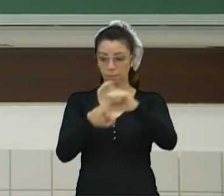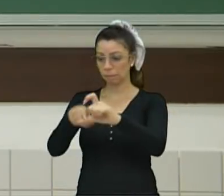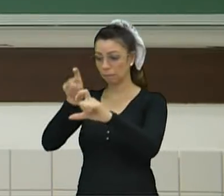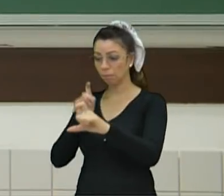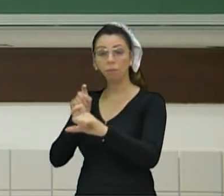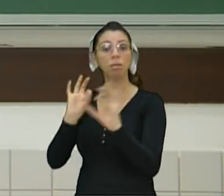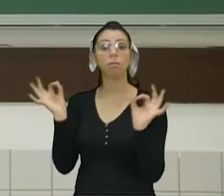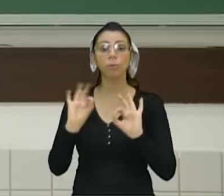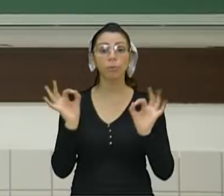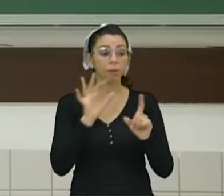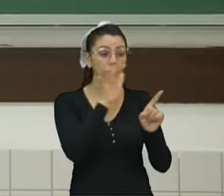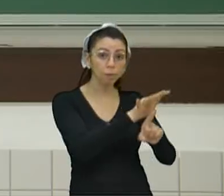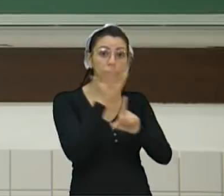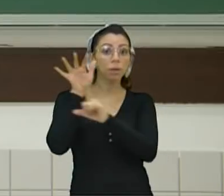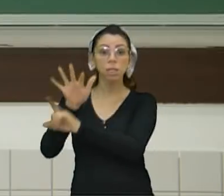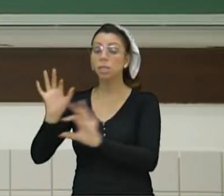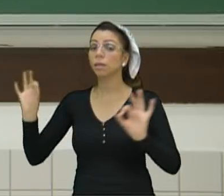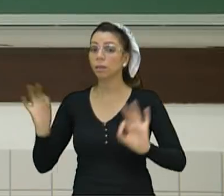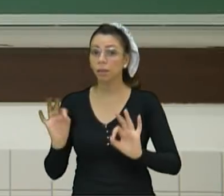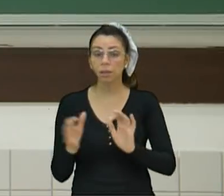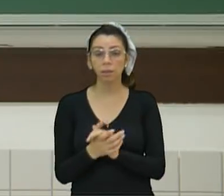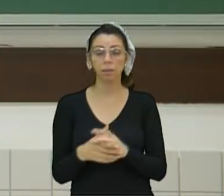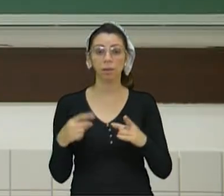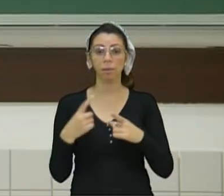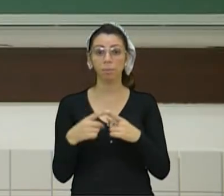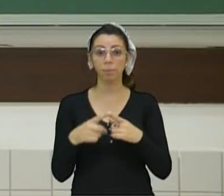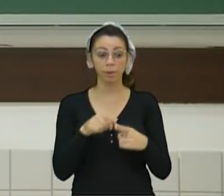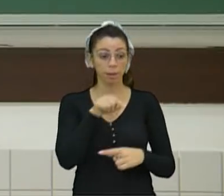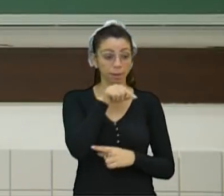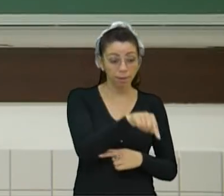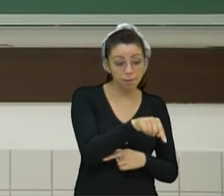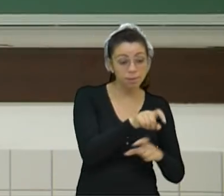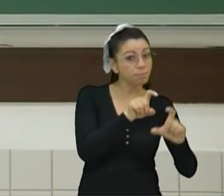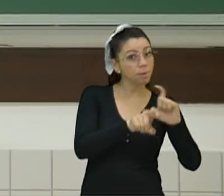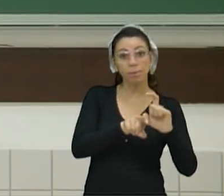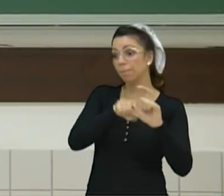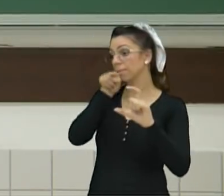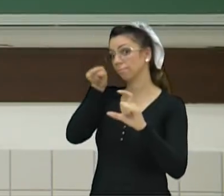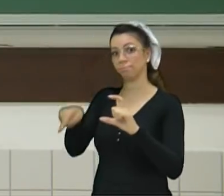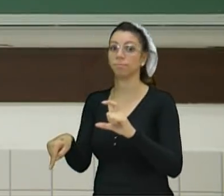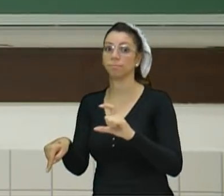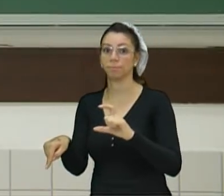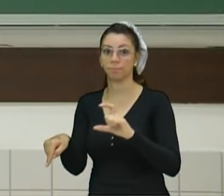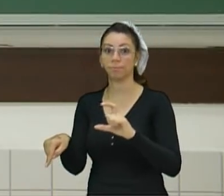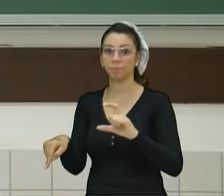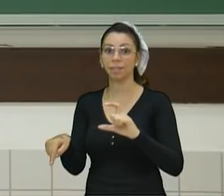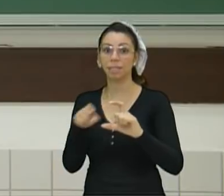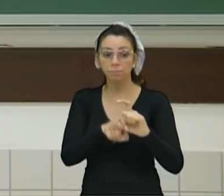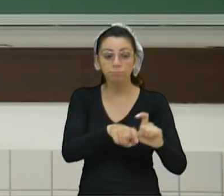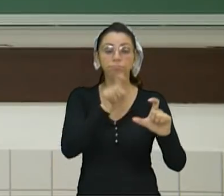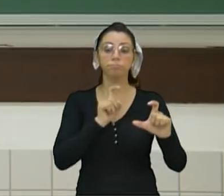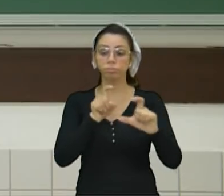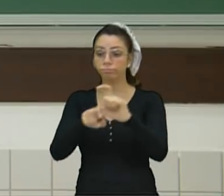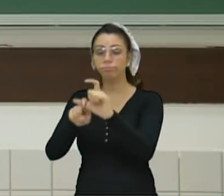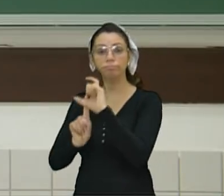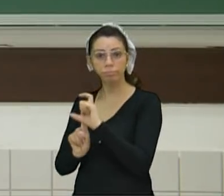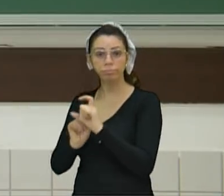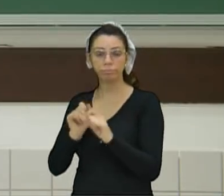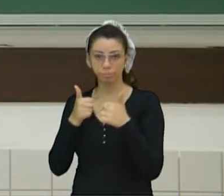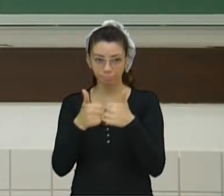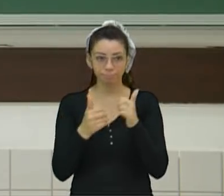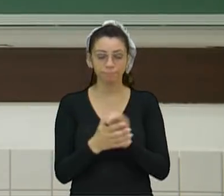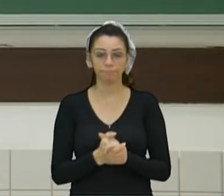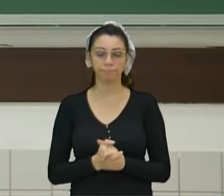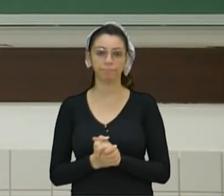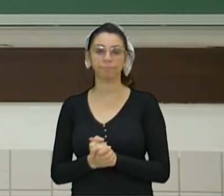está repondo a bolinha lá dentro, tá bom? Por isso que um não depende necessariamente ali do outro, tá bom, pessoal? Então,